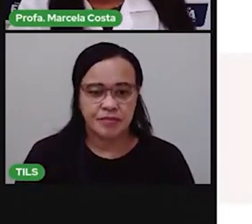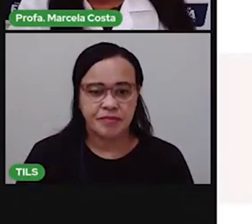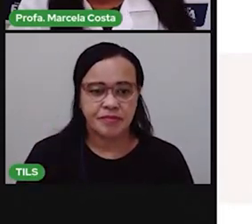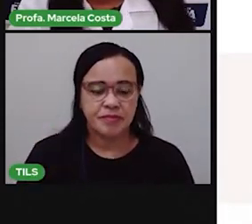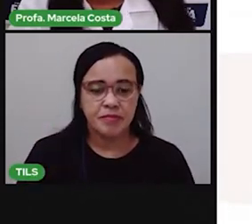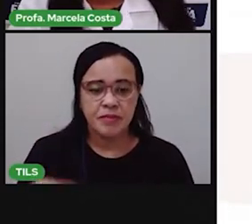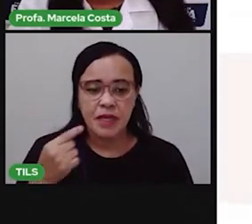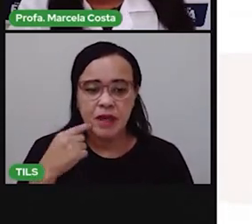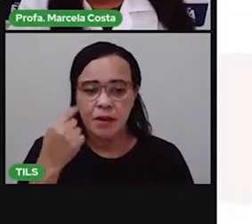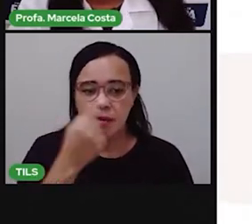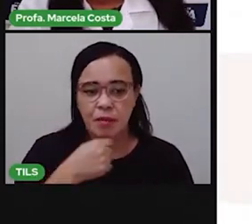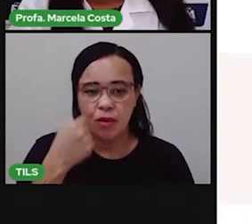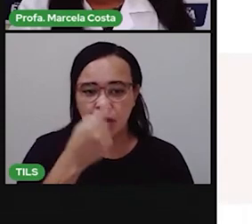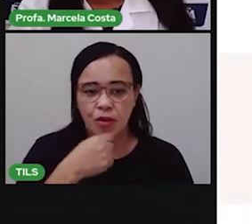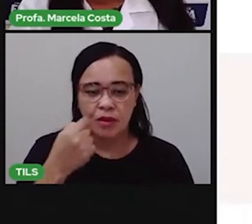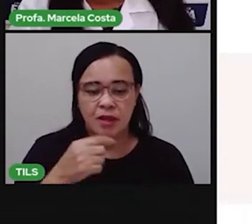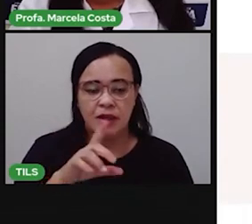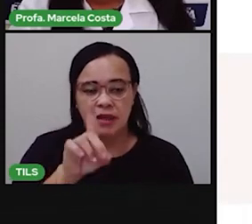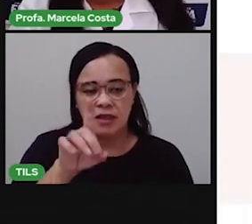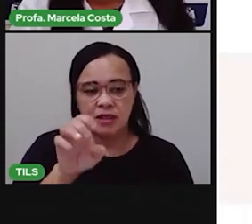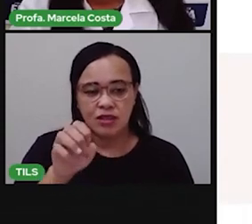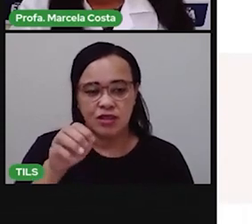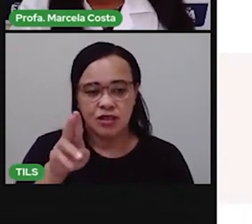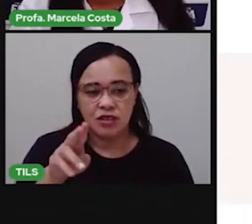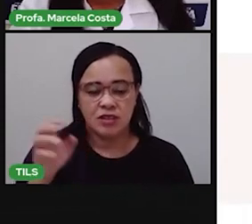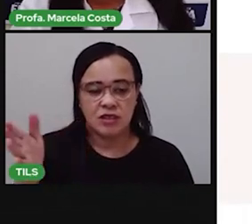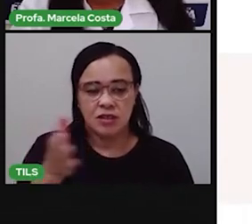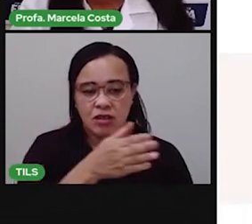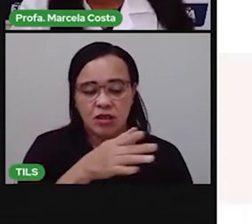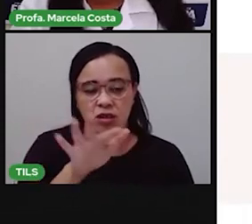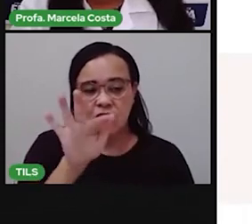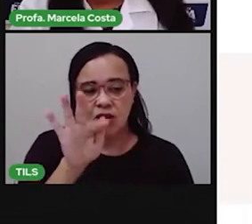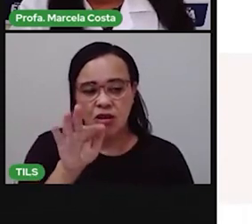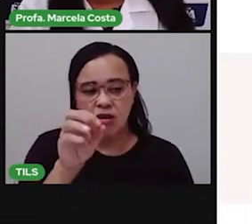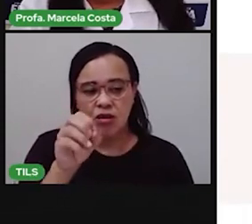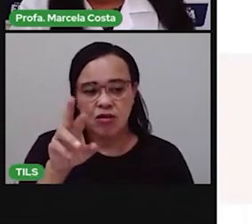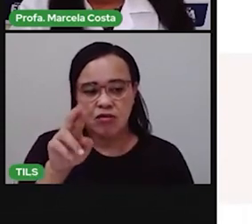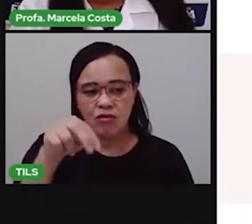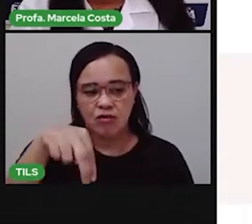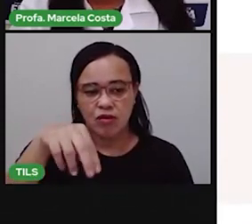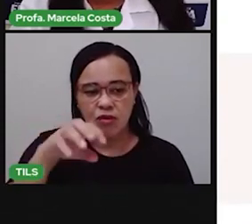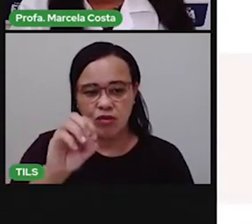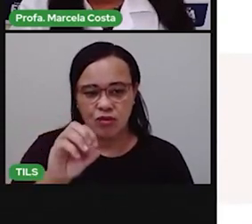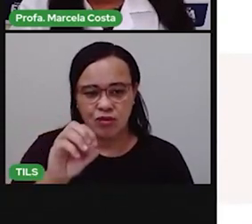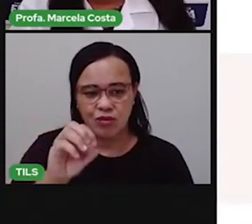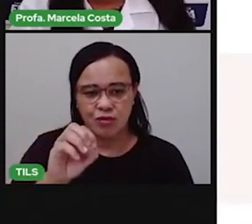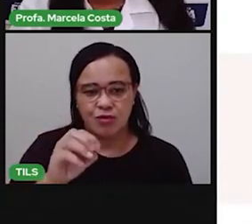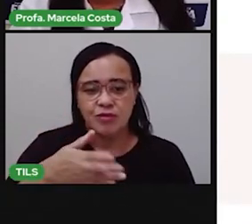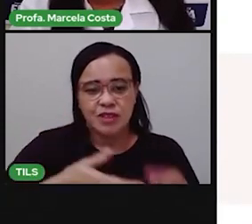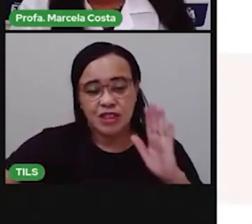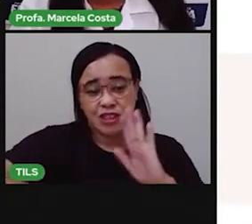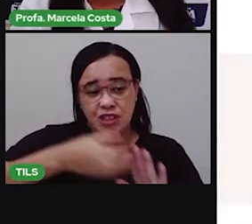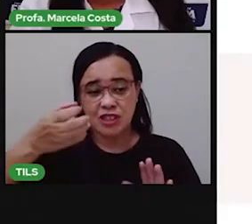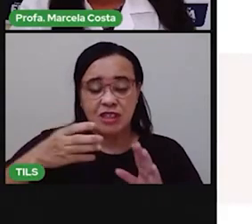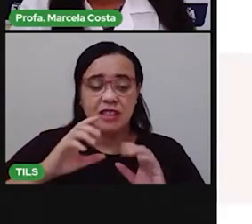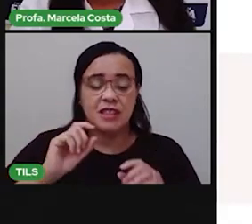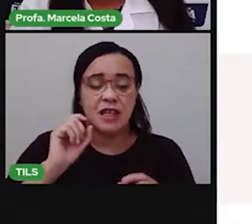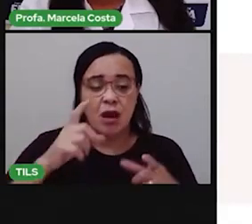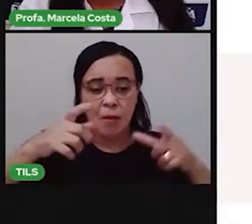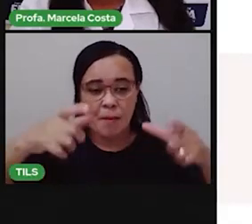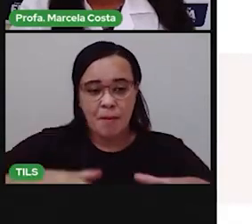Boca de Forno, forno, tira um